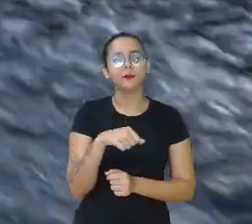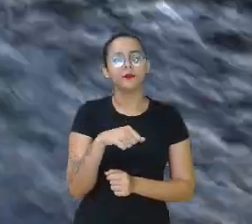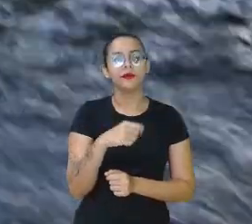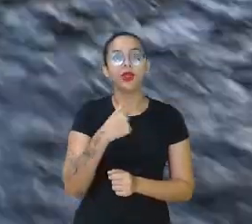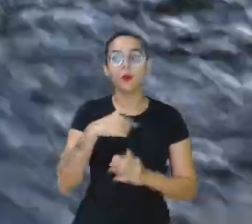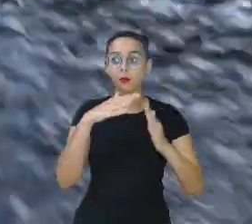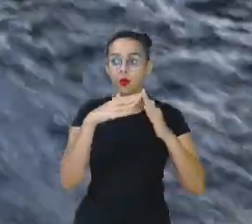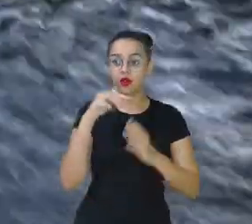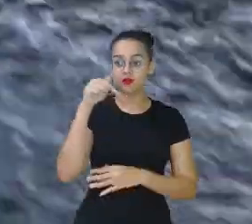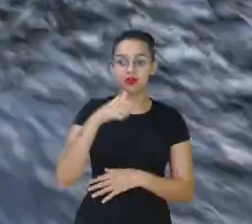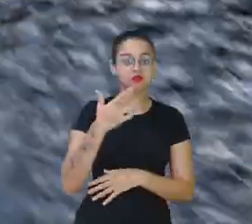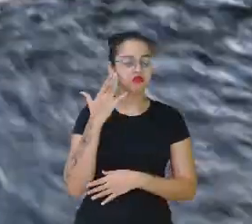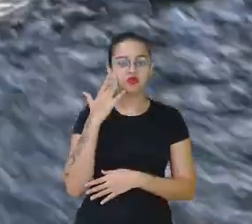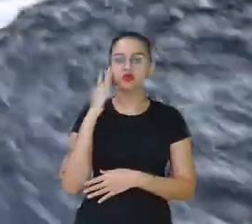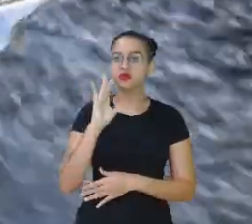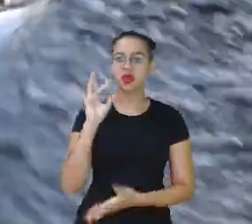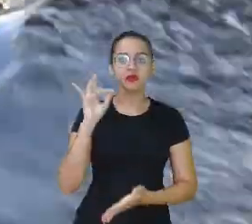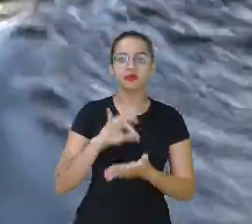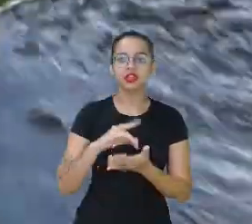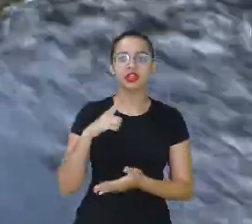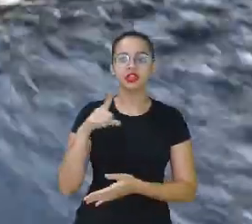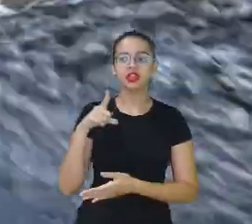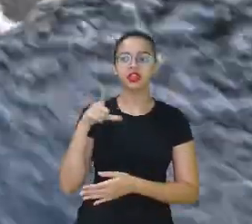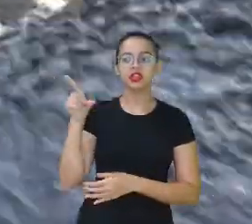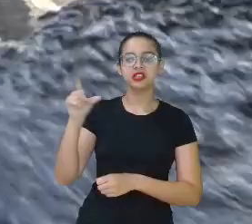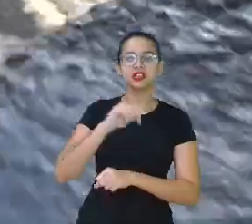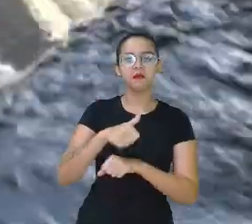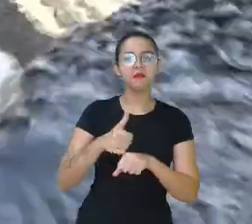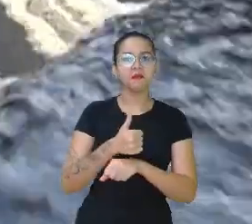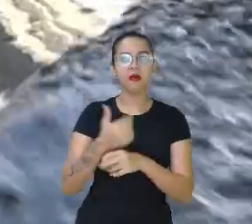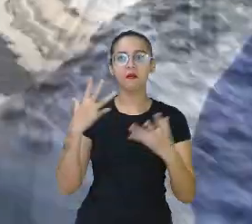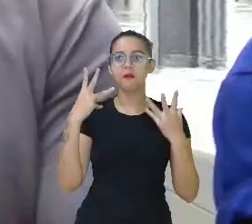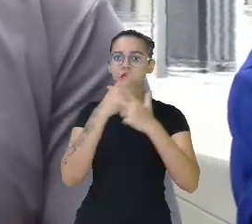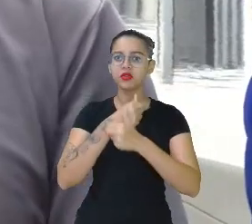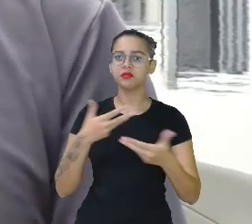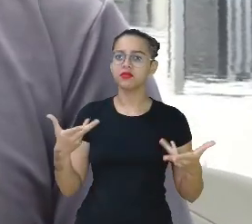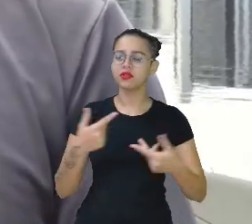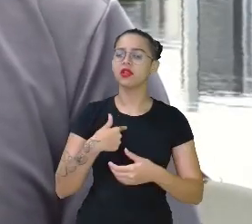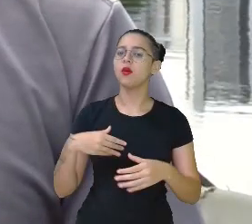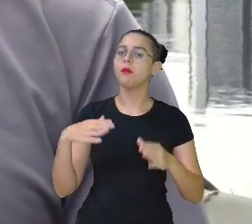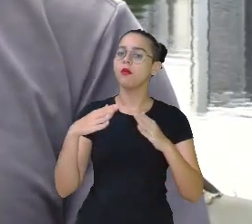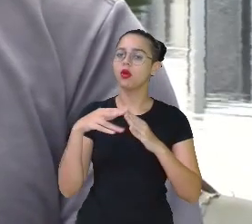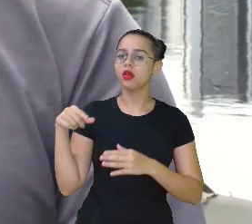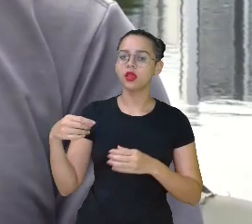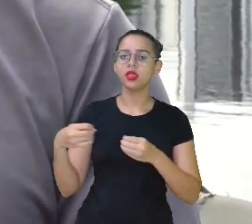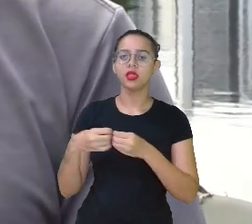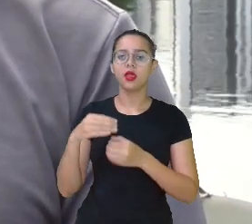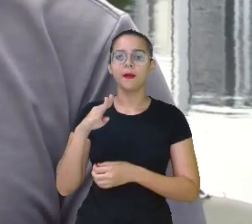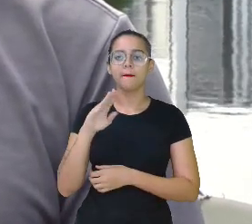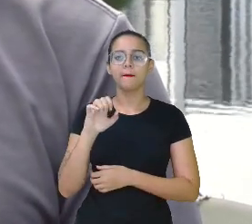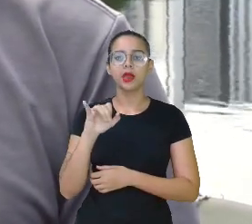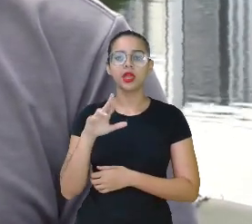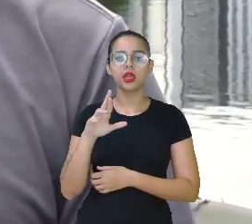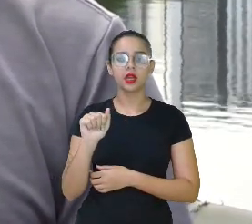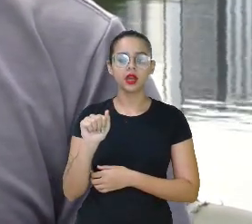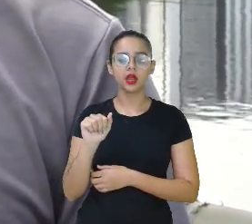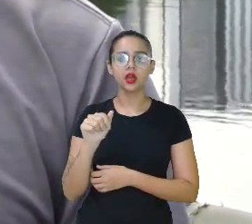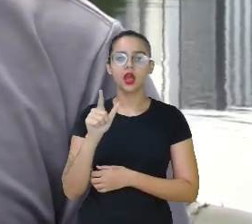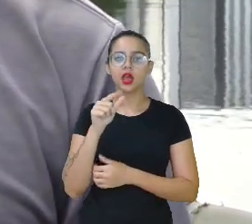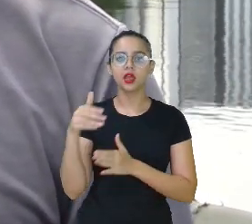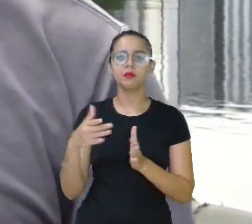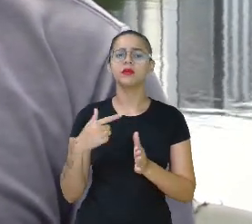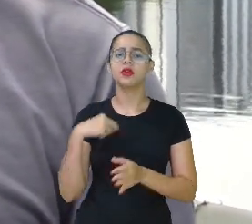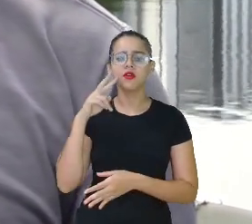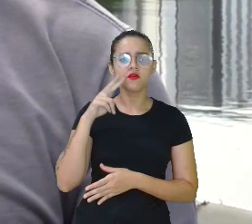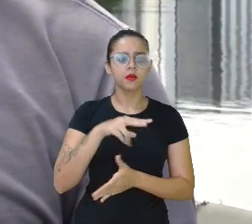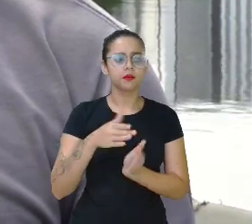eu morava aqui e não sabia que realmente tinha esse parque tão bonito, maravilhoso, que mora aqui na beira-rio. Via a gente passar de barquinho, mas aí